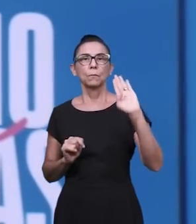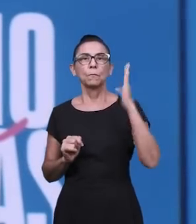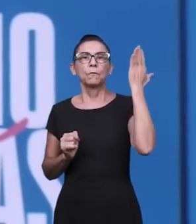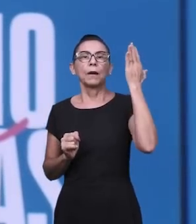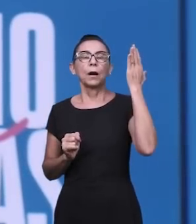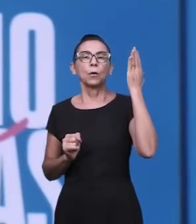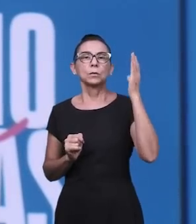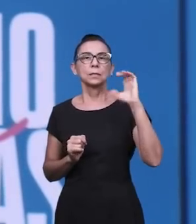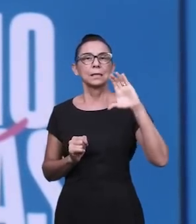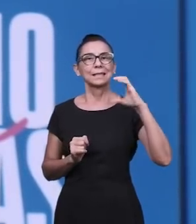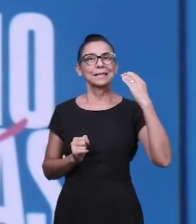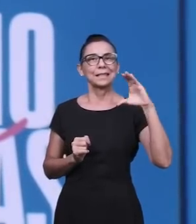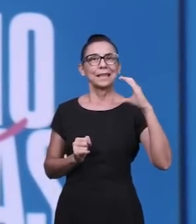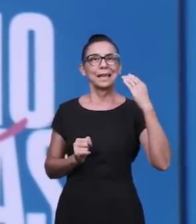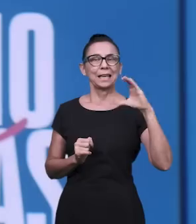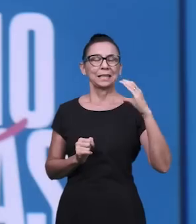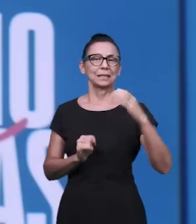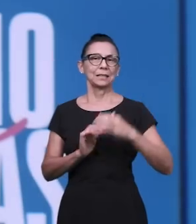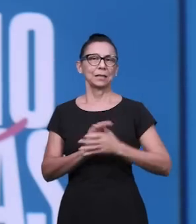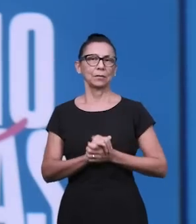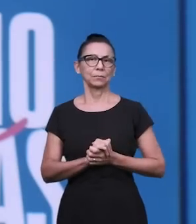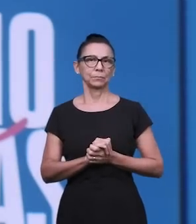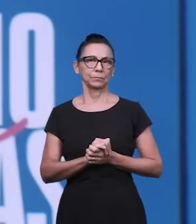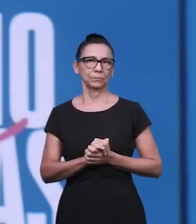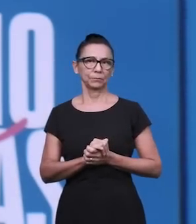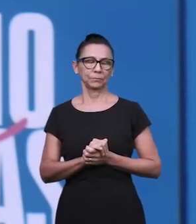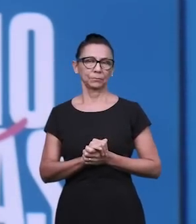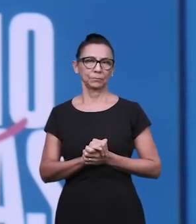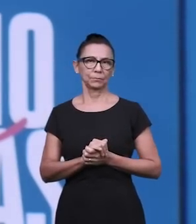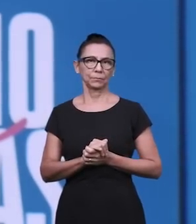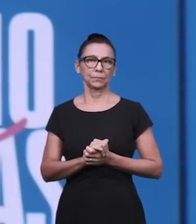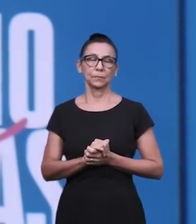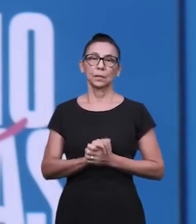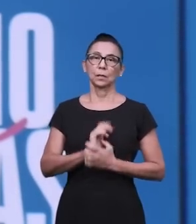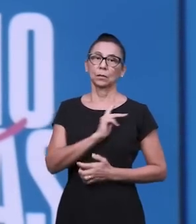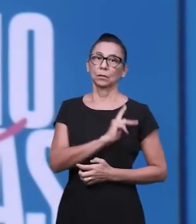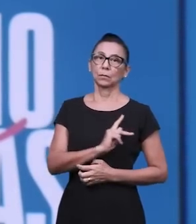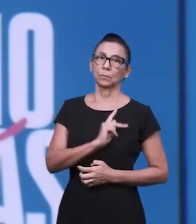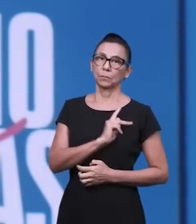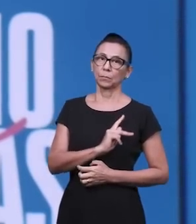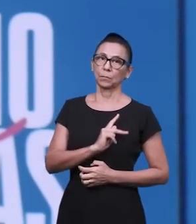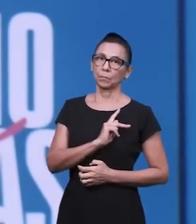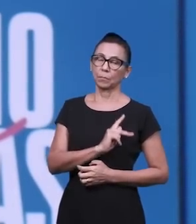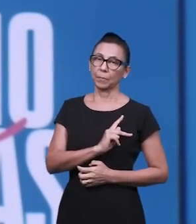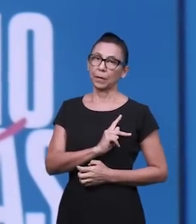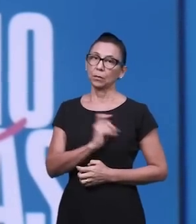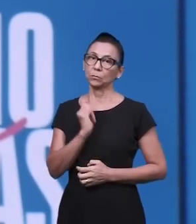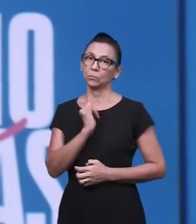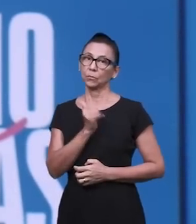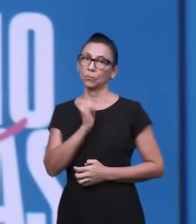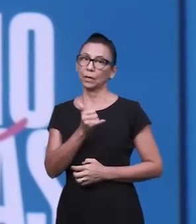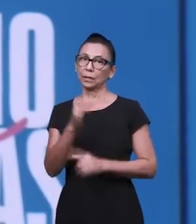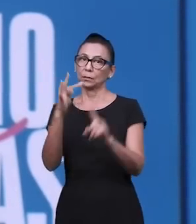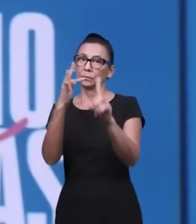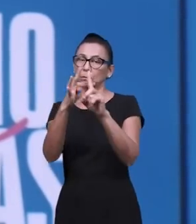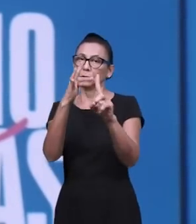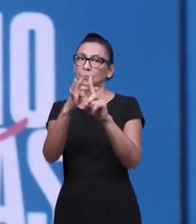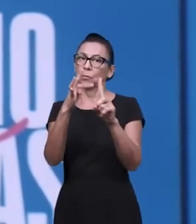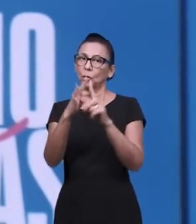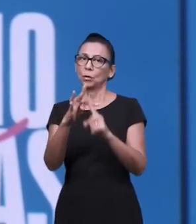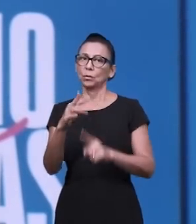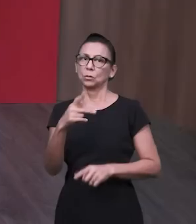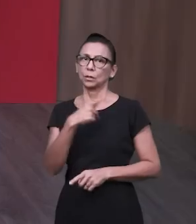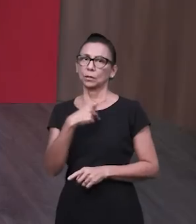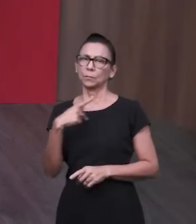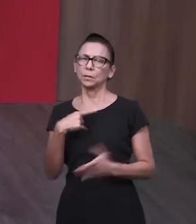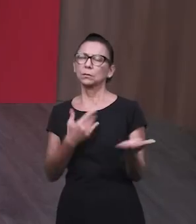da falsamente chamada ciência. Paulo está despertando aquele jovem pastor, mas que